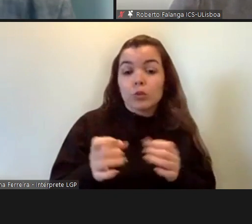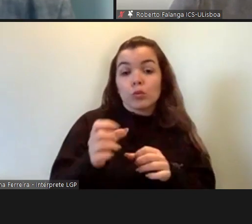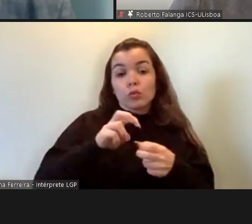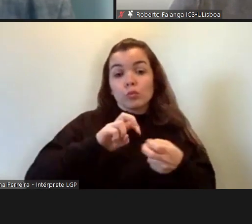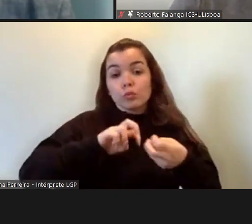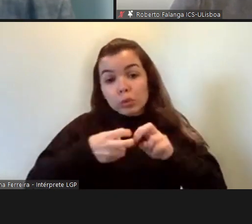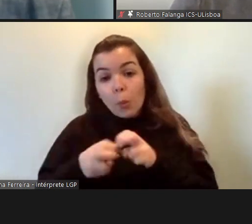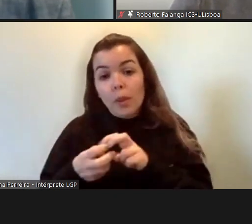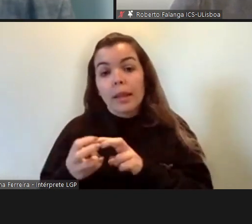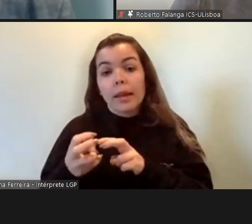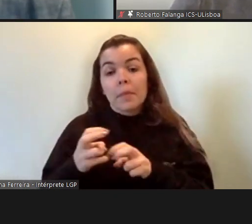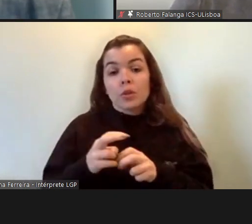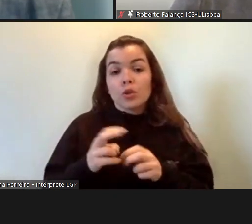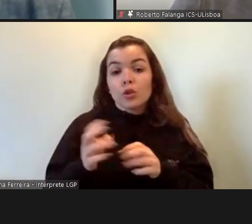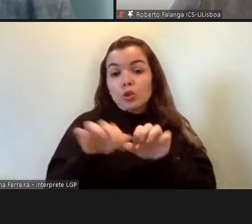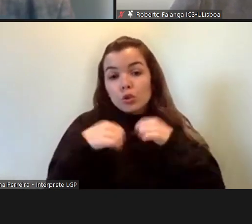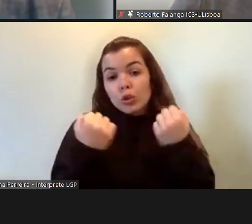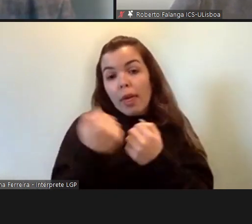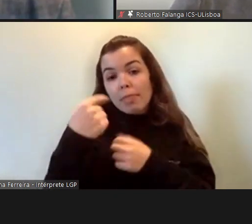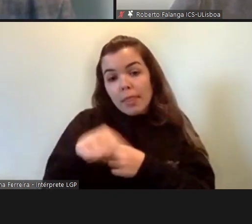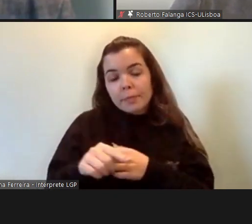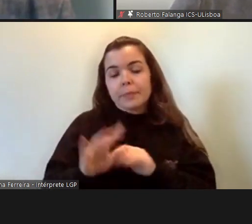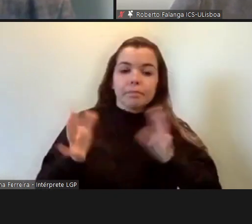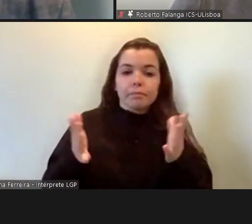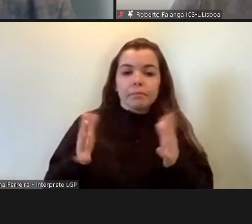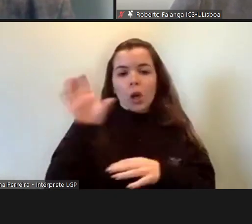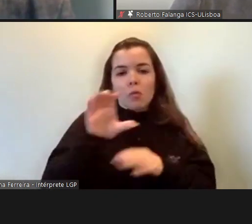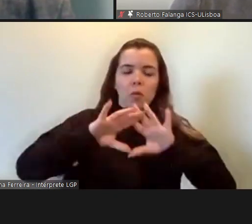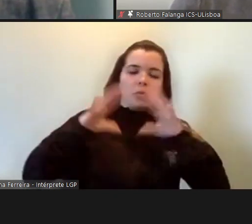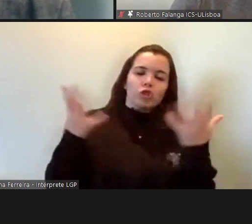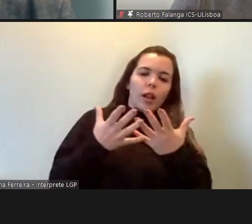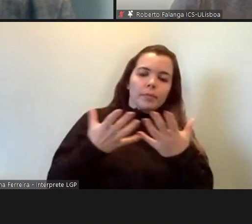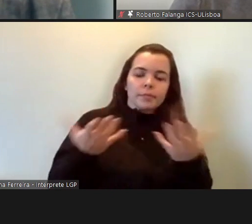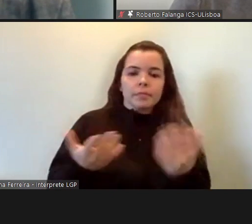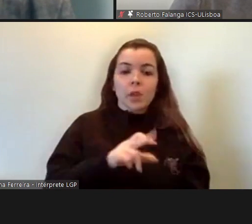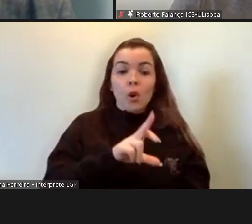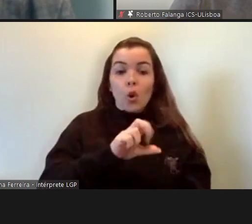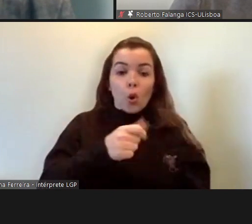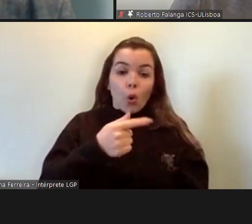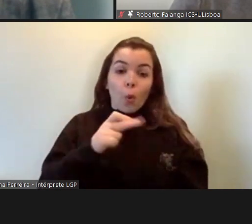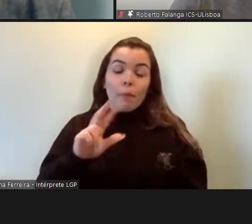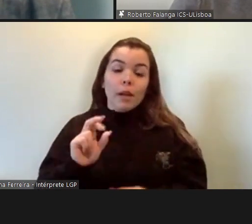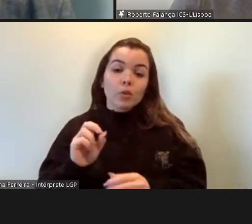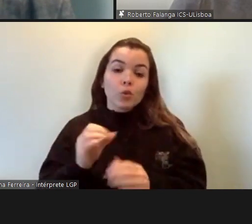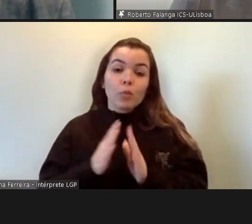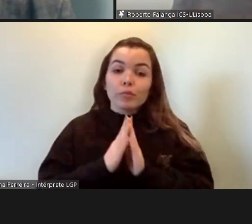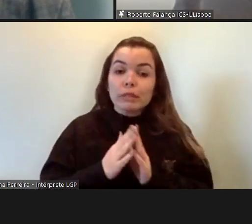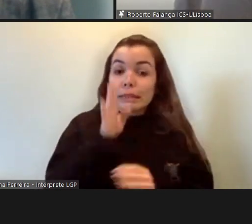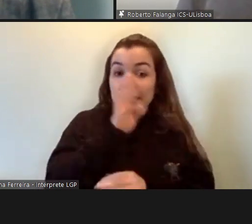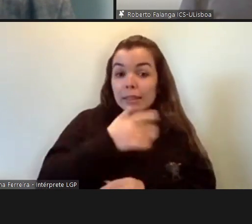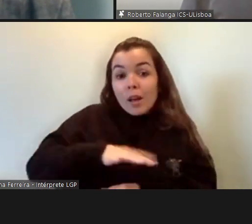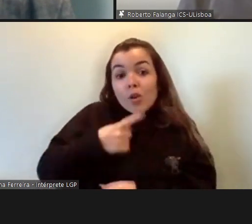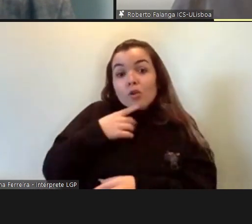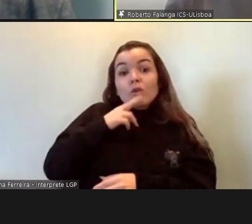os problemas da sociedade. Bom, isto assim de uma maneira muito geral. Roberto, por favor, se quiser responder a isto, se